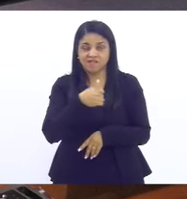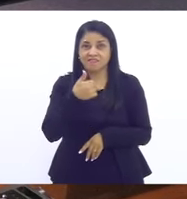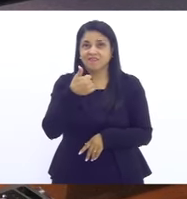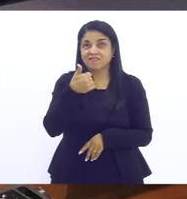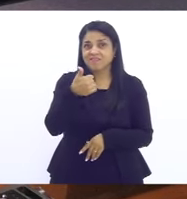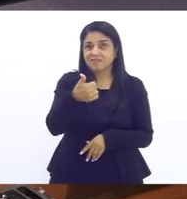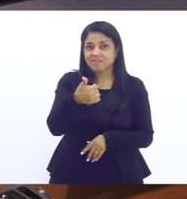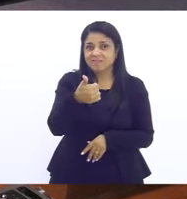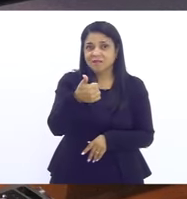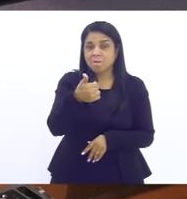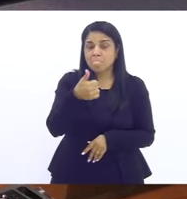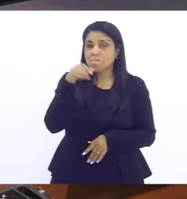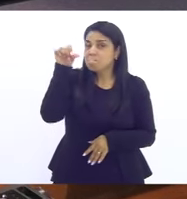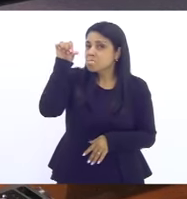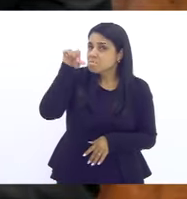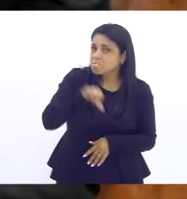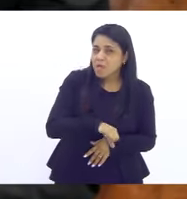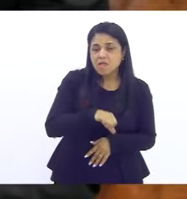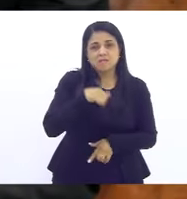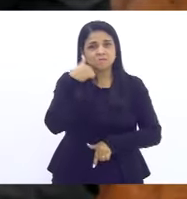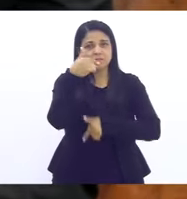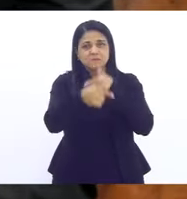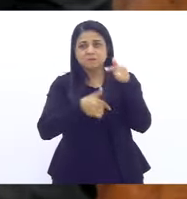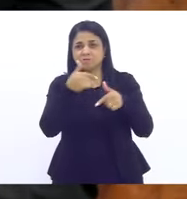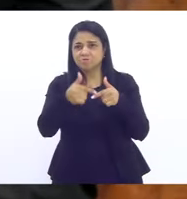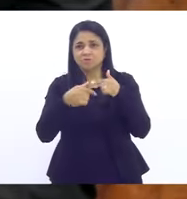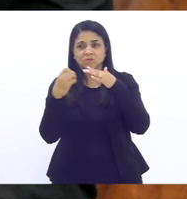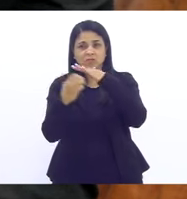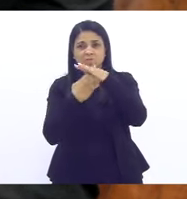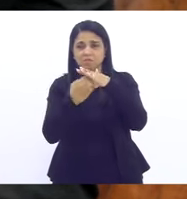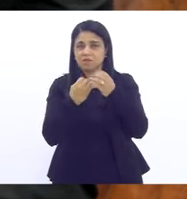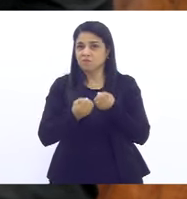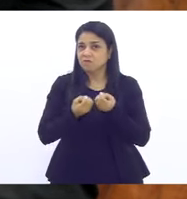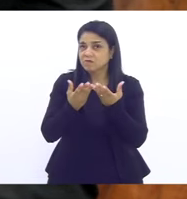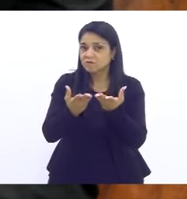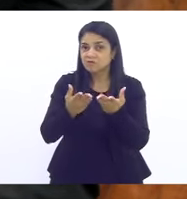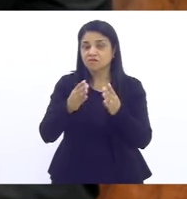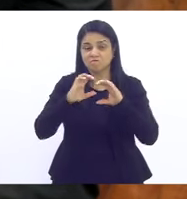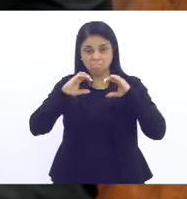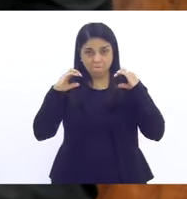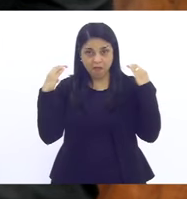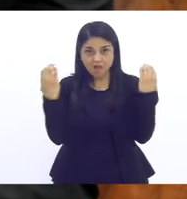pelo péssimo serviço prestado por essa empresa, vão ter que ser 20 maracanãs, porra.